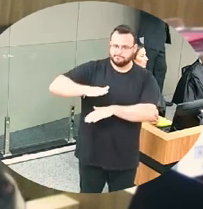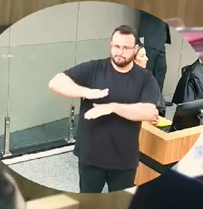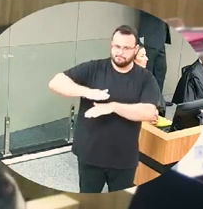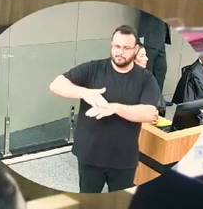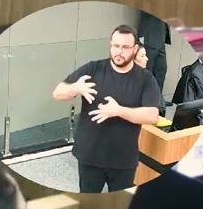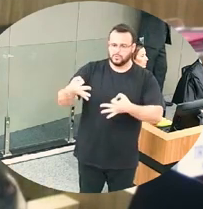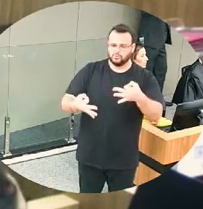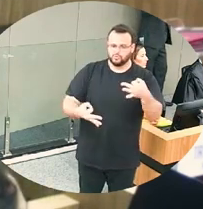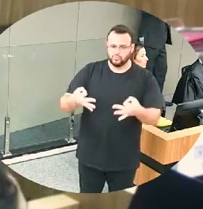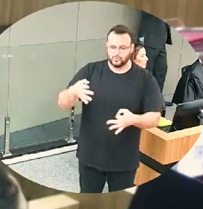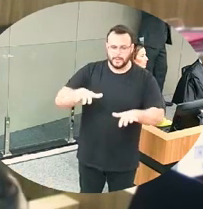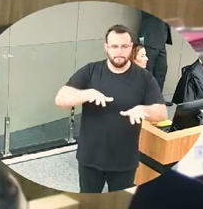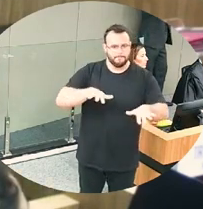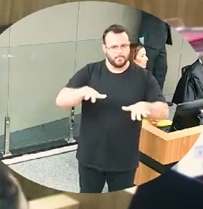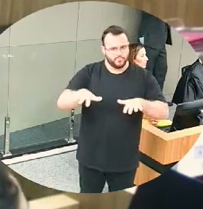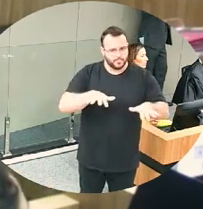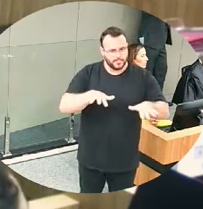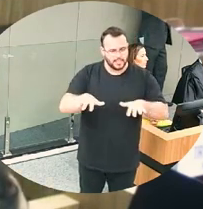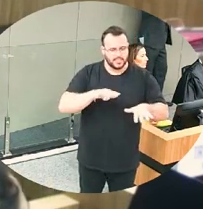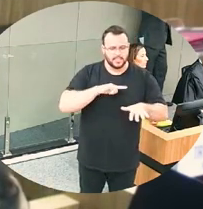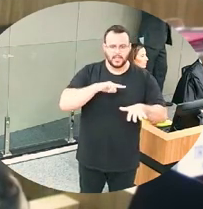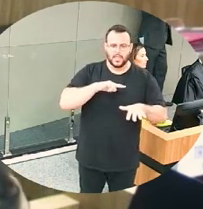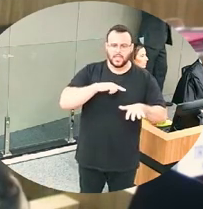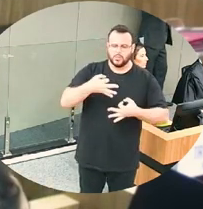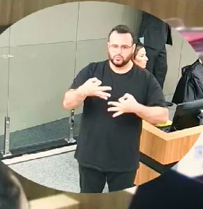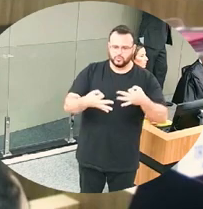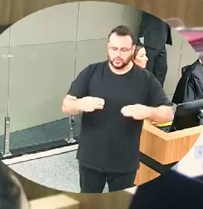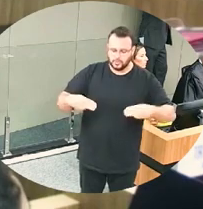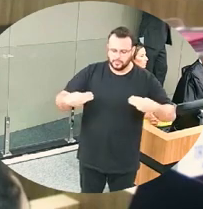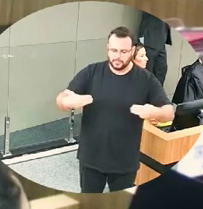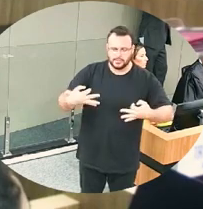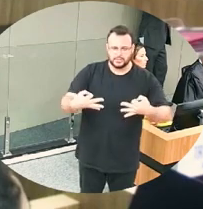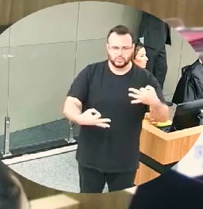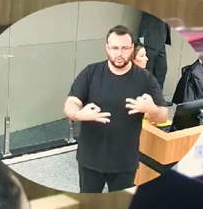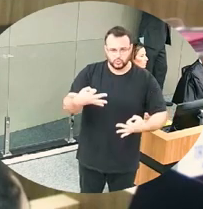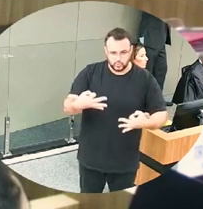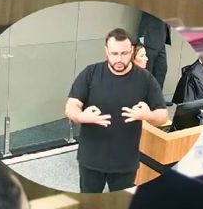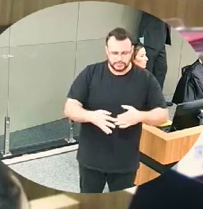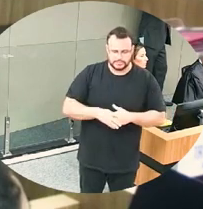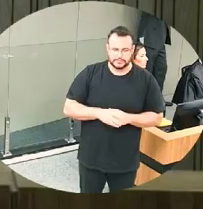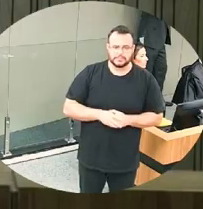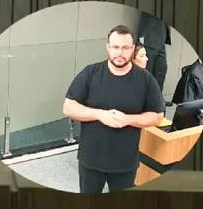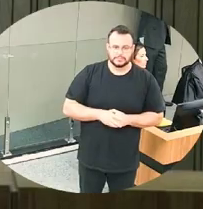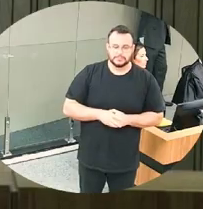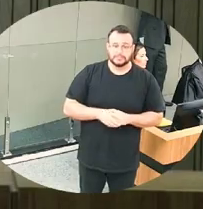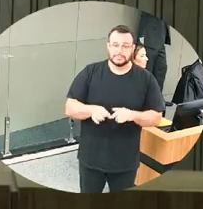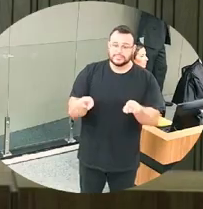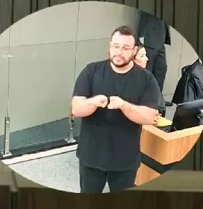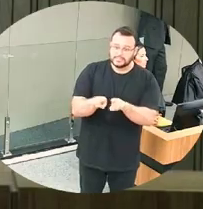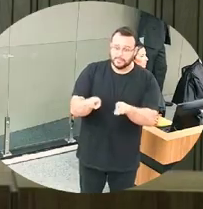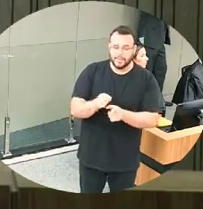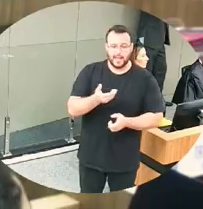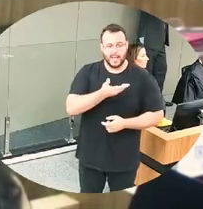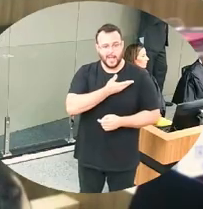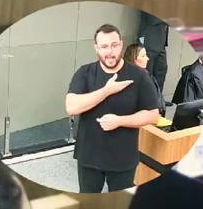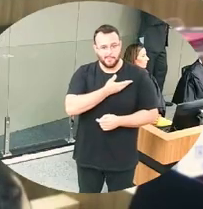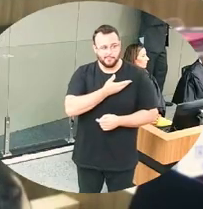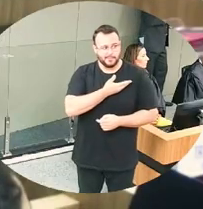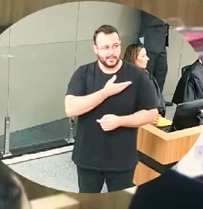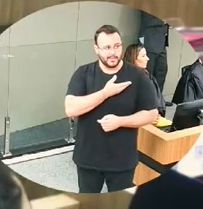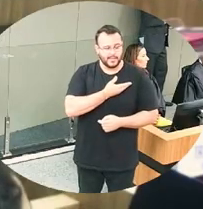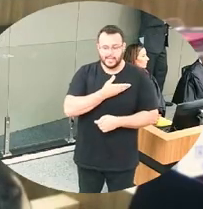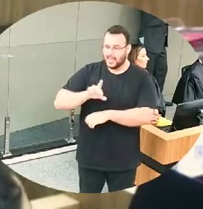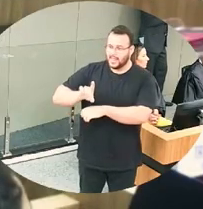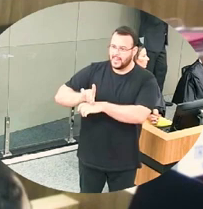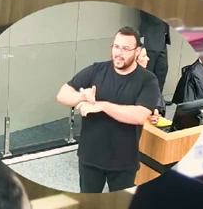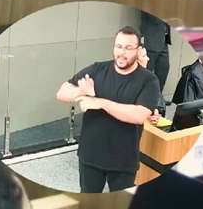o judiciário se movimentar para dizer a justiça a magistratura em pé e finalmente a minha amiga